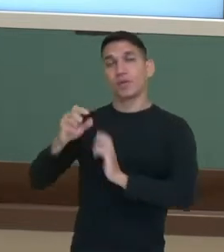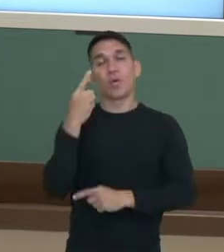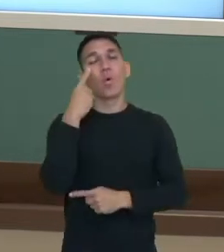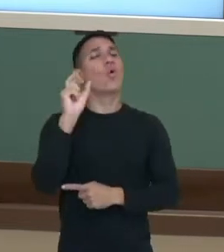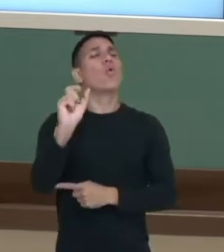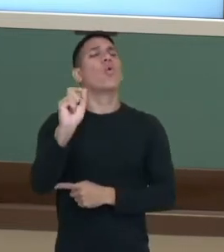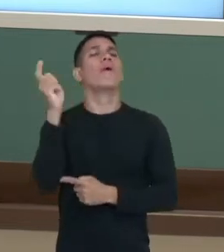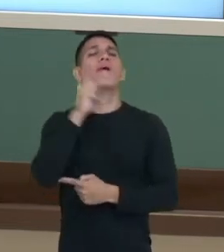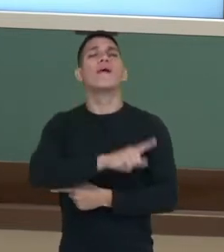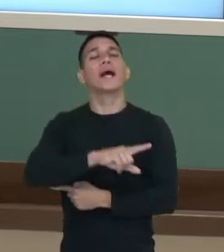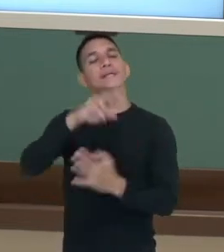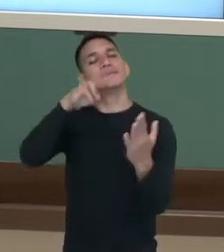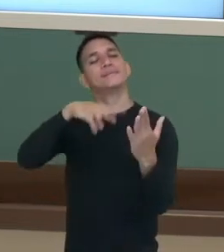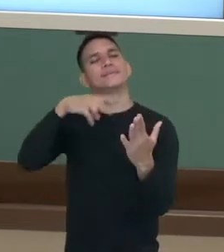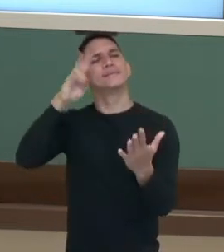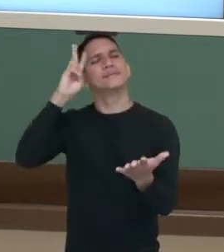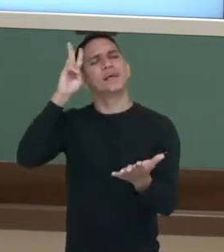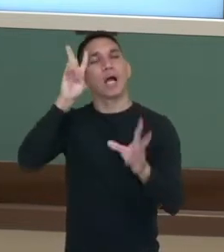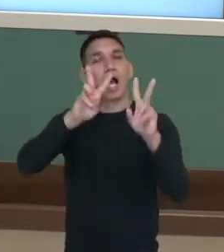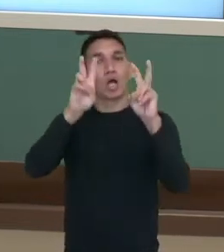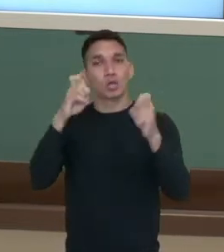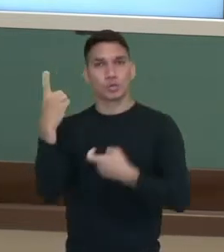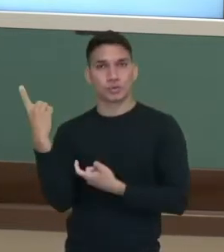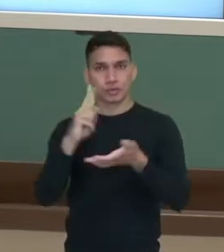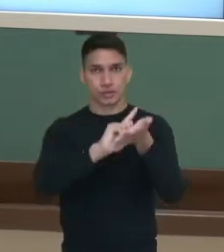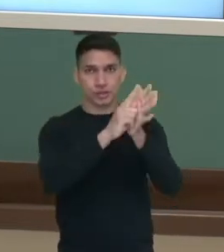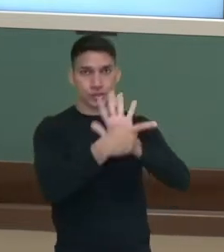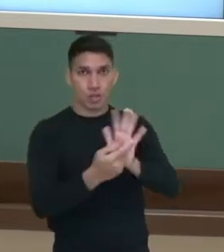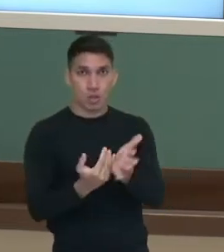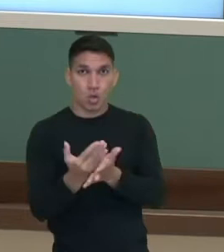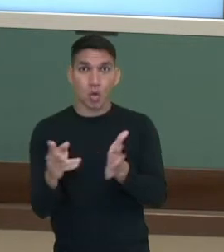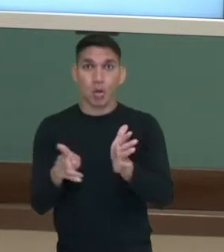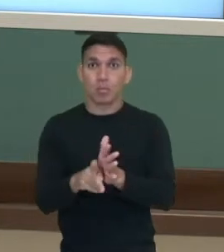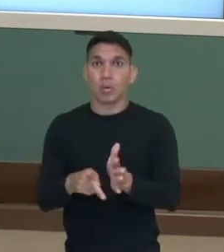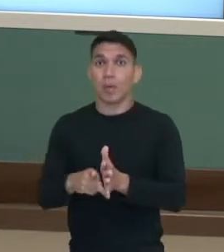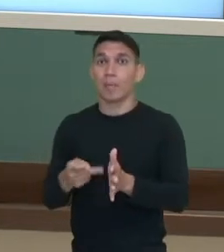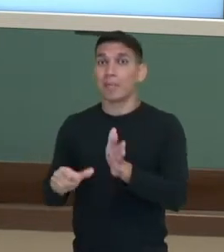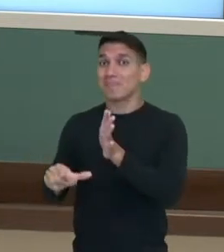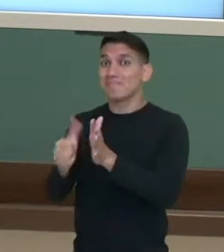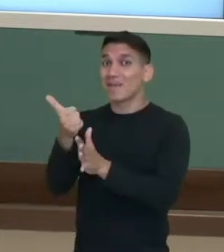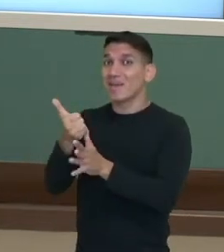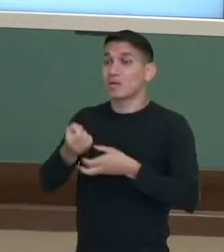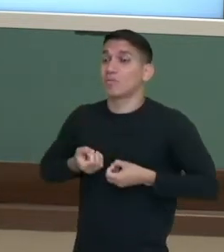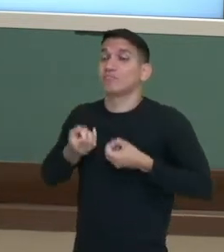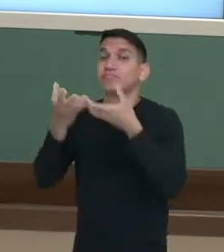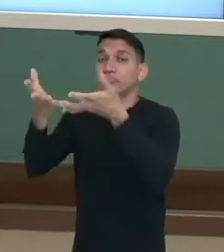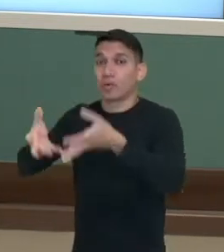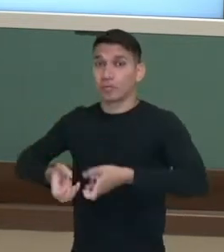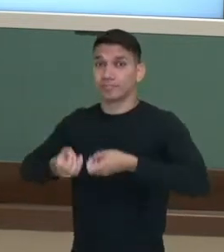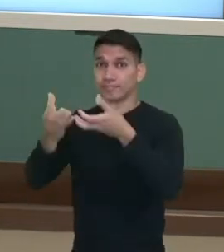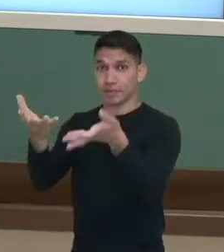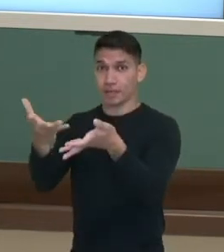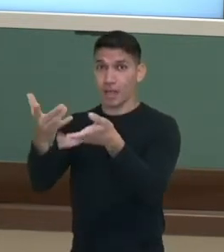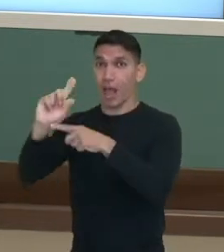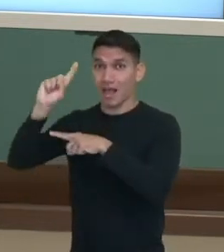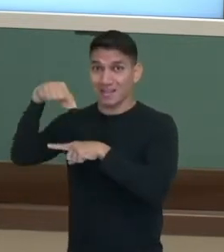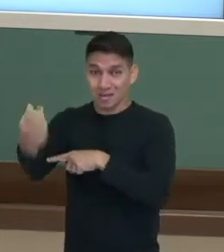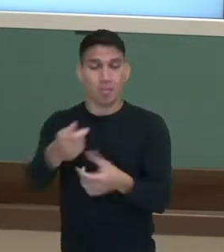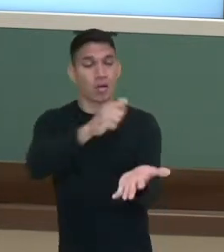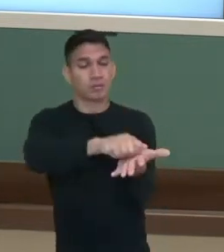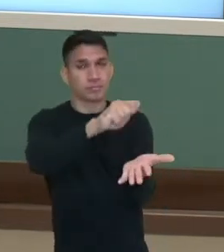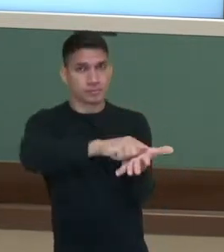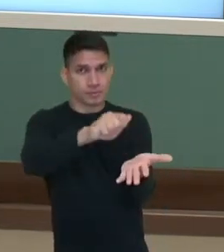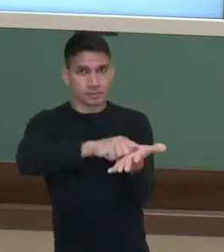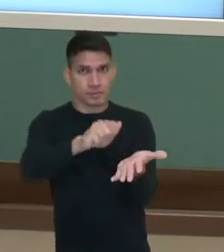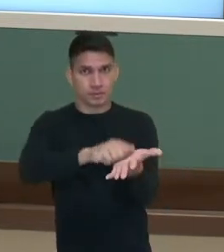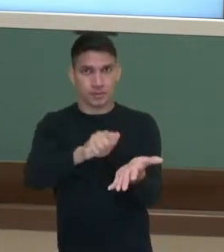relembrar sobre esse gênero. É um gênero que nasce na oralidade e depois, como vemos aqui, ele é transcrito, ele é